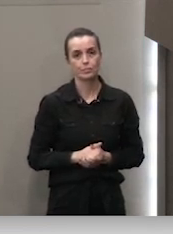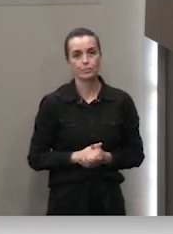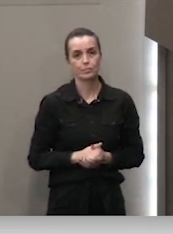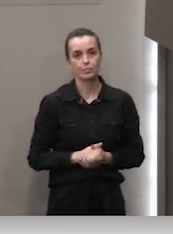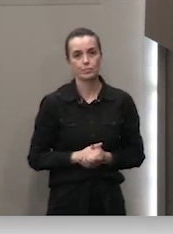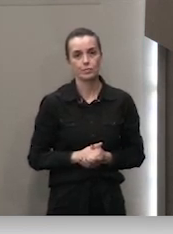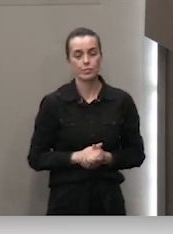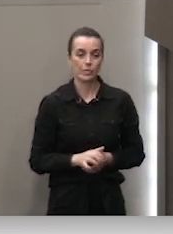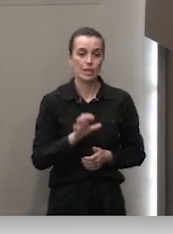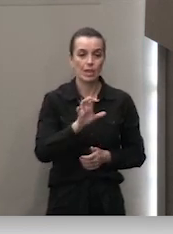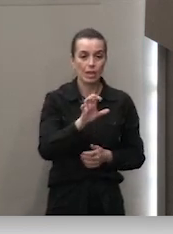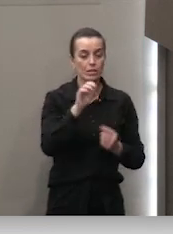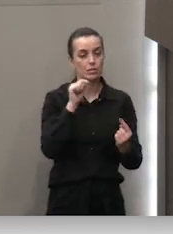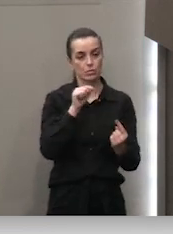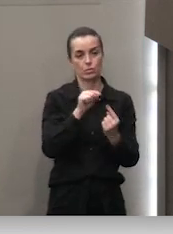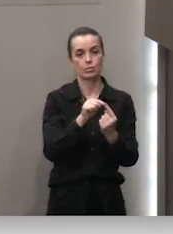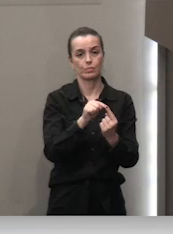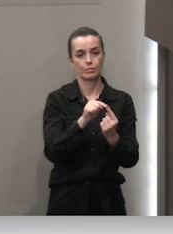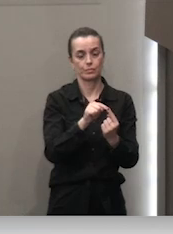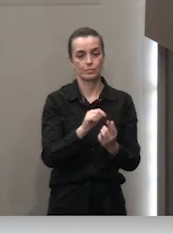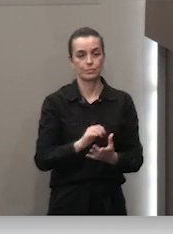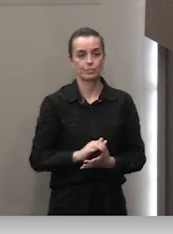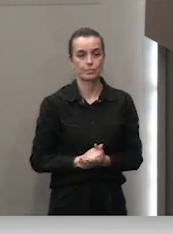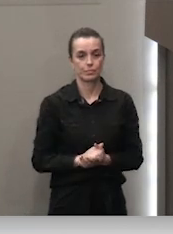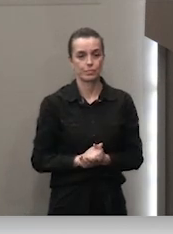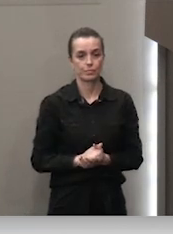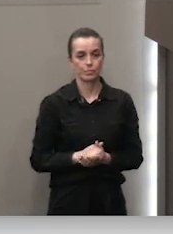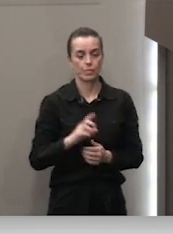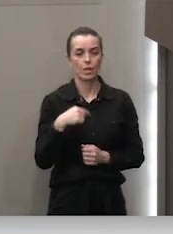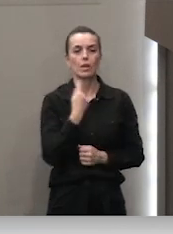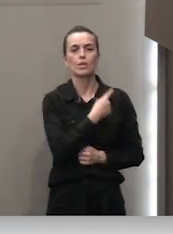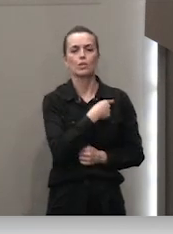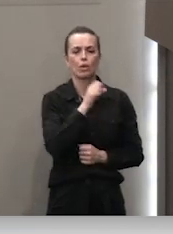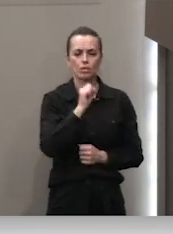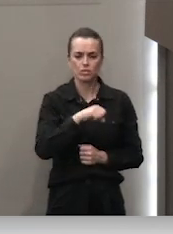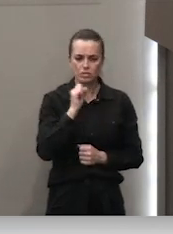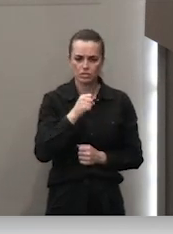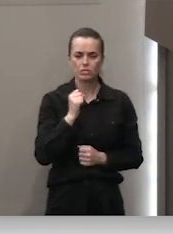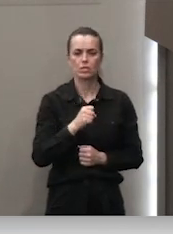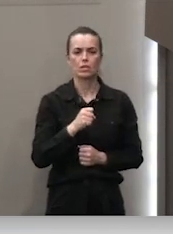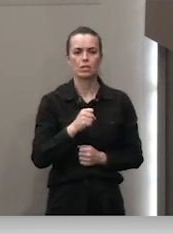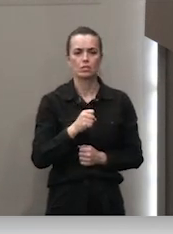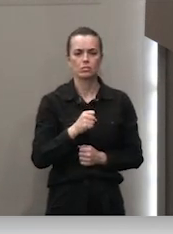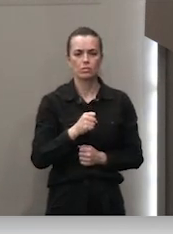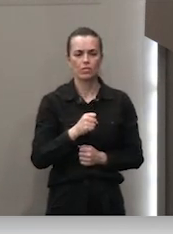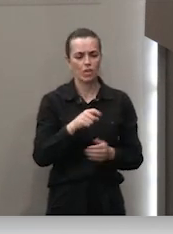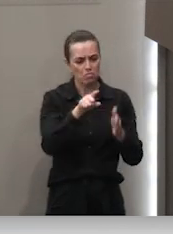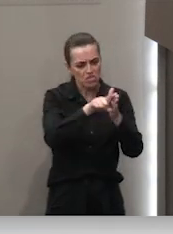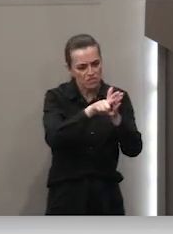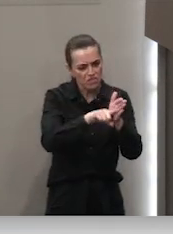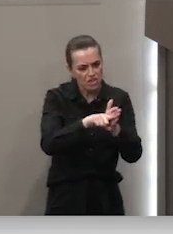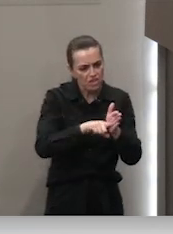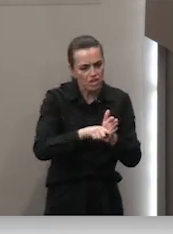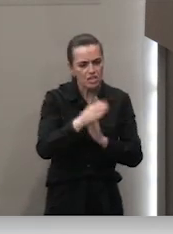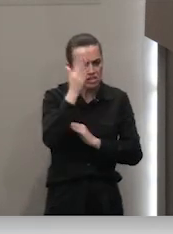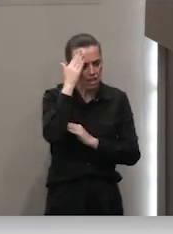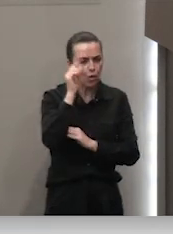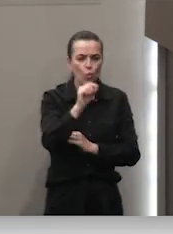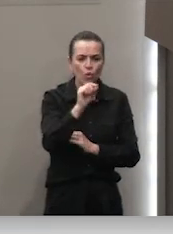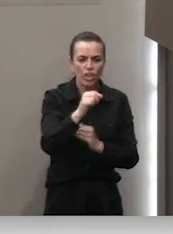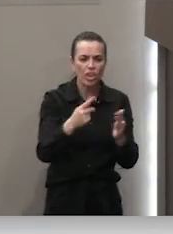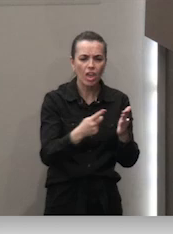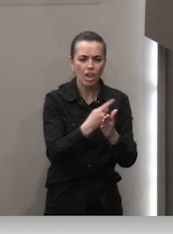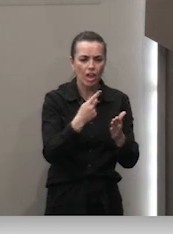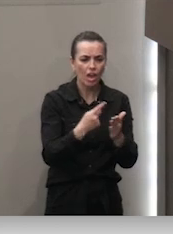Então essa é a nossa finalidade. E nós vamos, sim, nós vamos aprofundar e nós vamos ver tudo o que está errado naquele